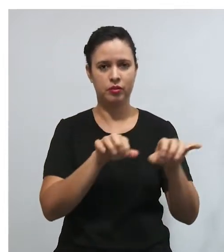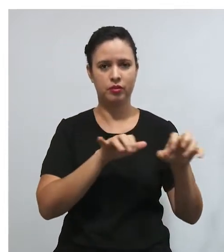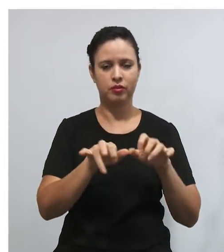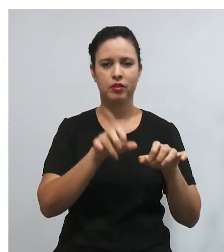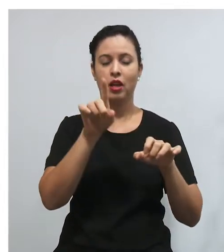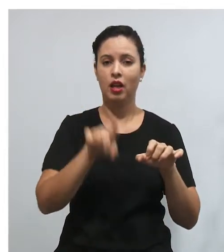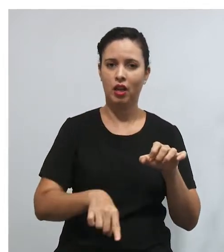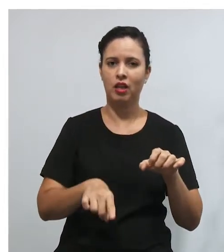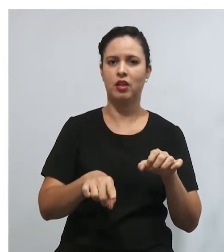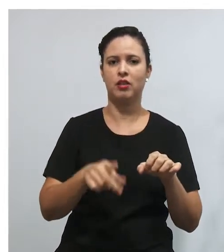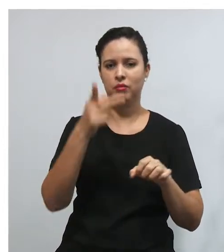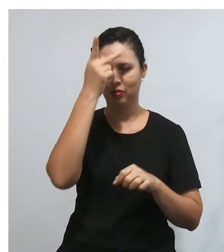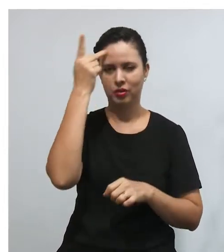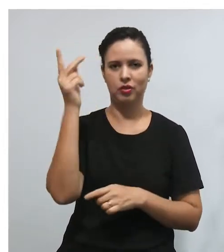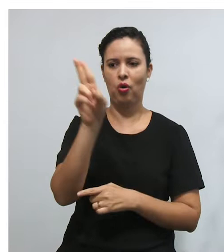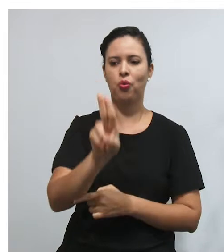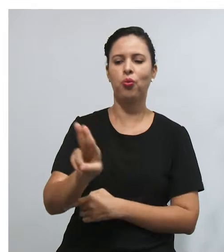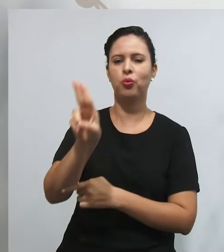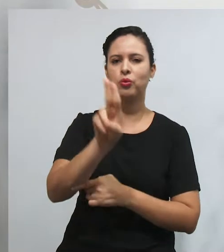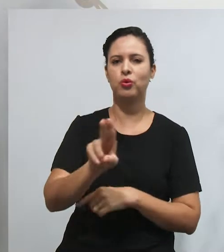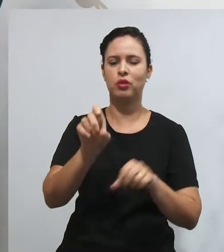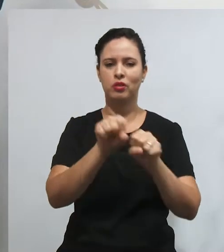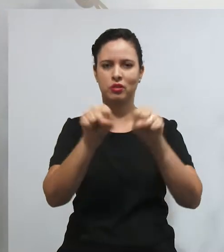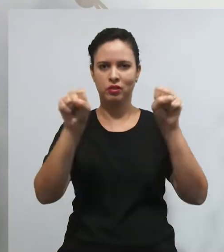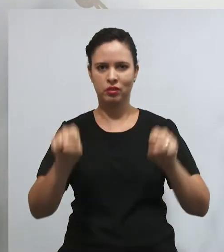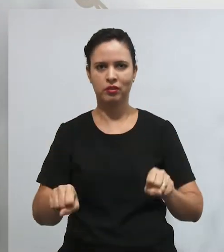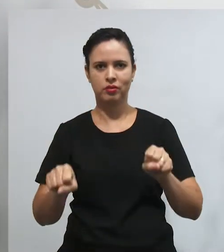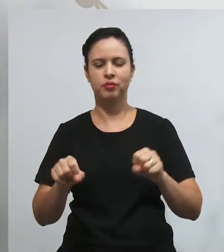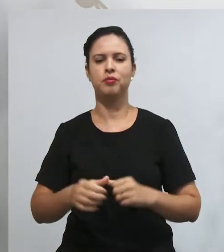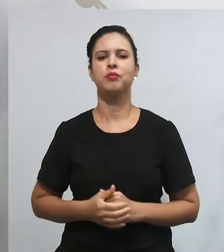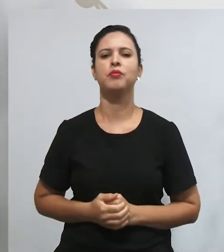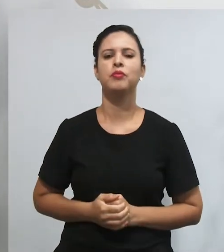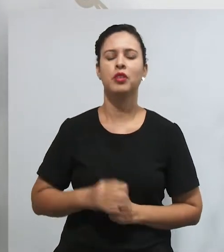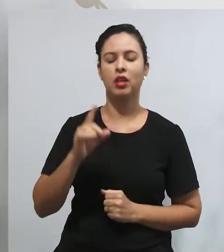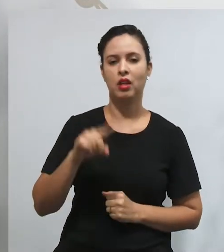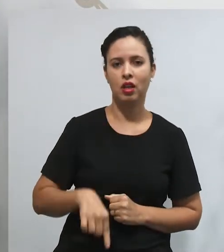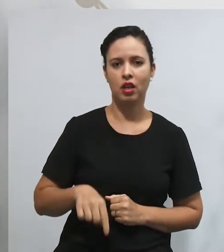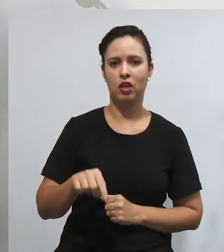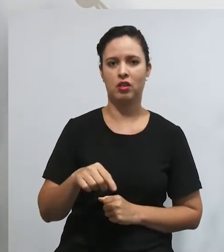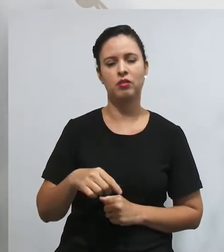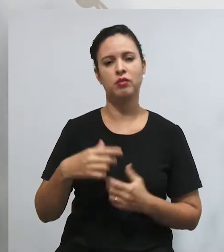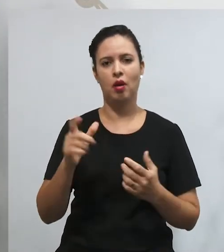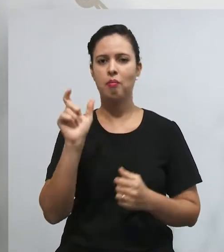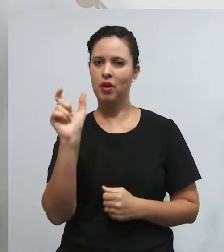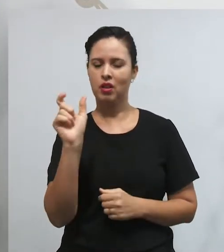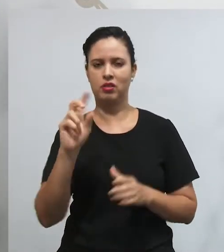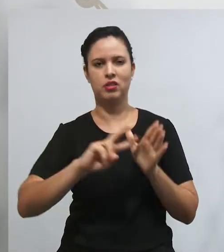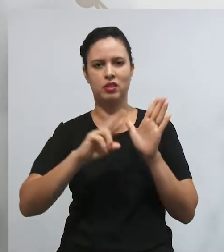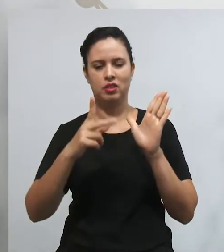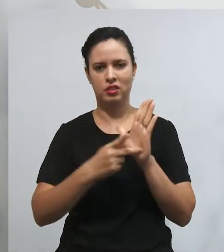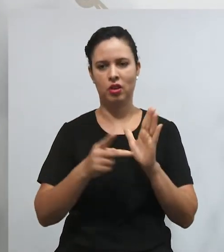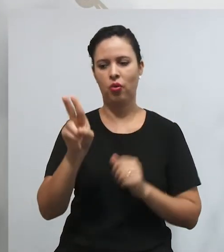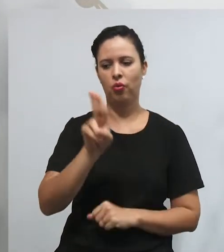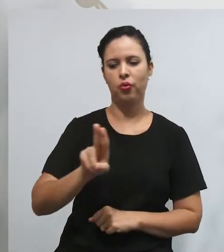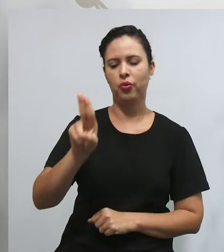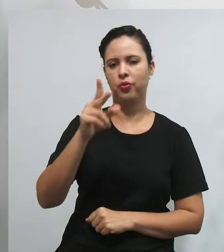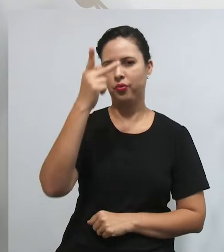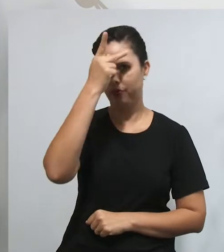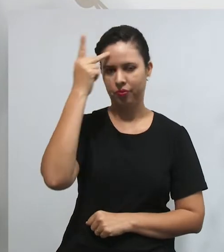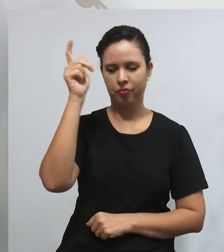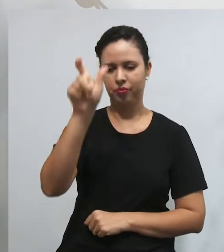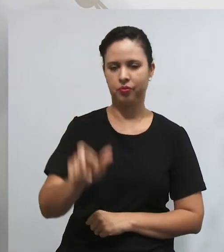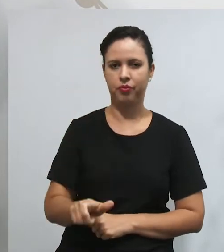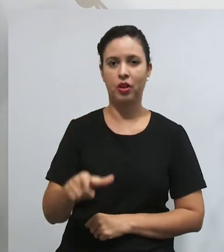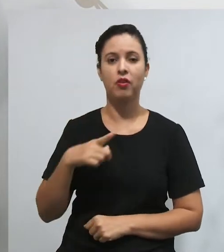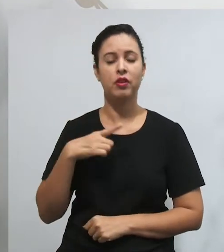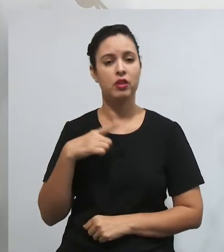dizer usuário do sistema. Então Peopleware são os usuários de um sistema computacional. E a gente vai ter duas classificações